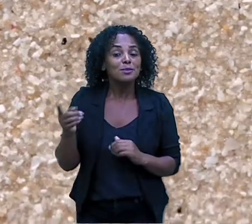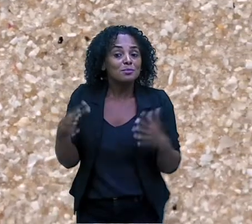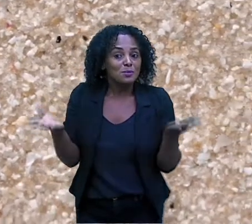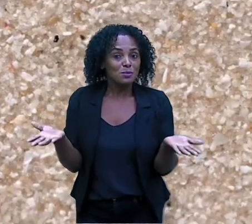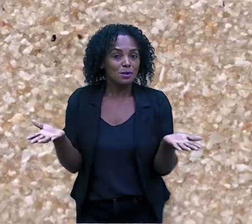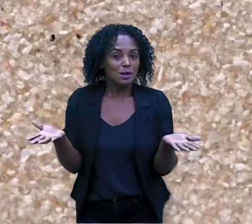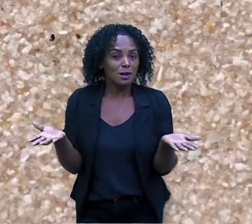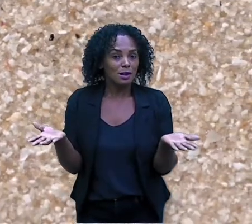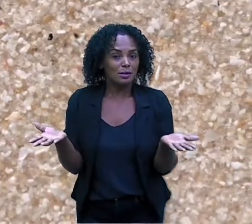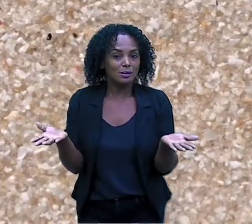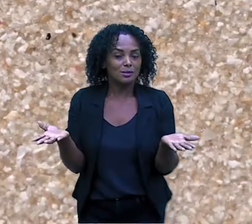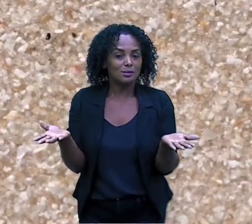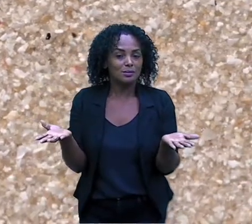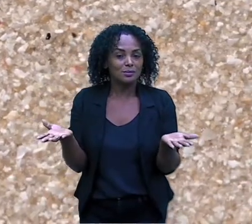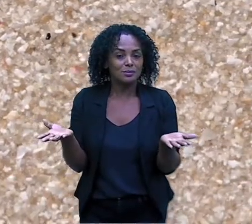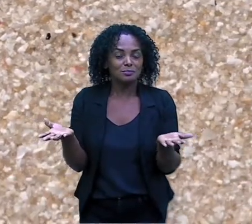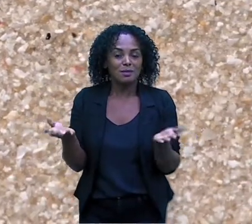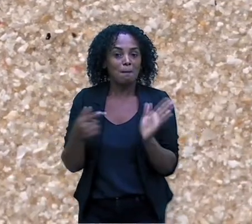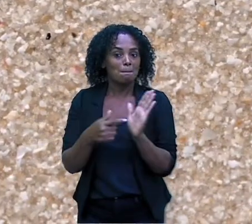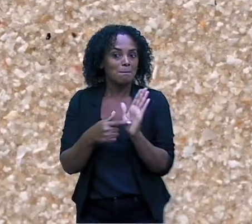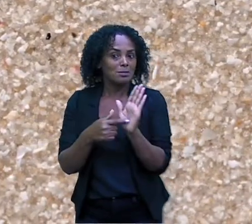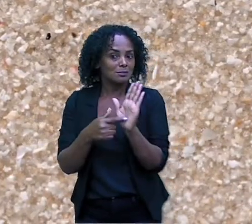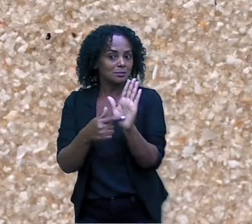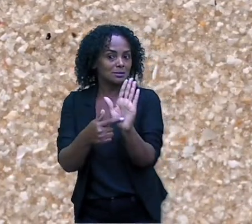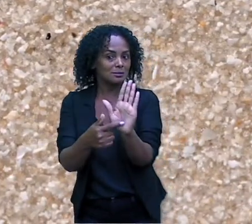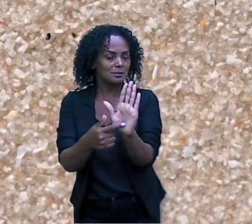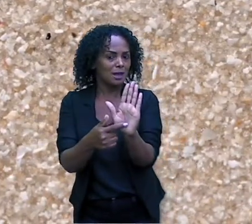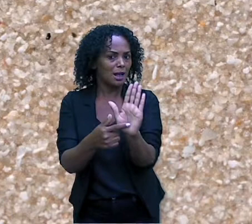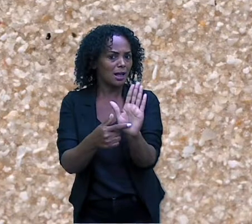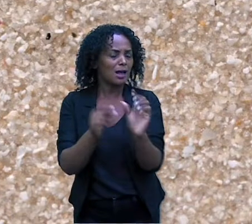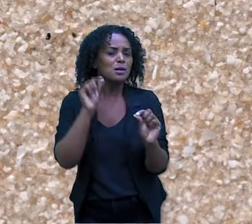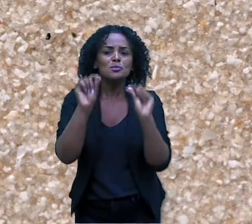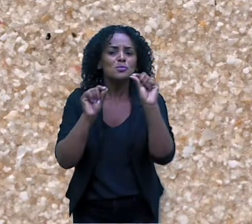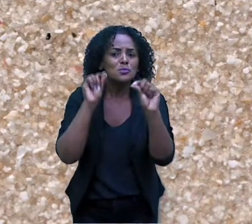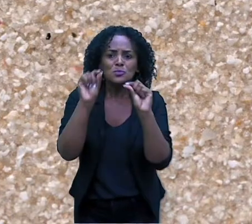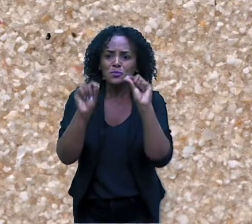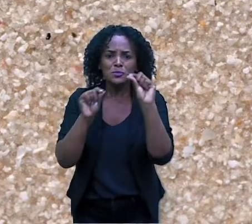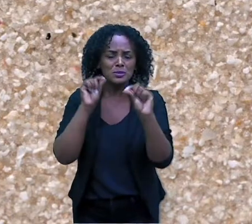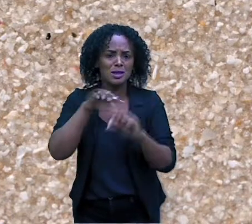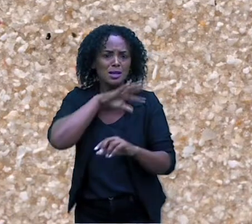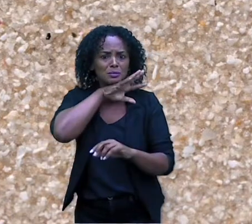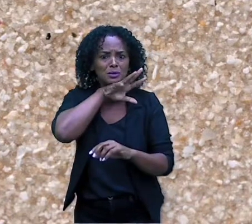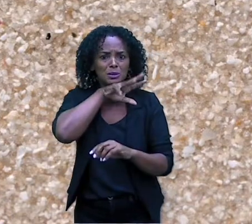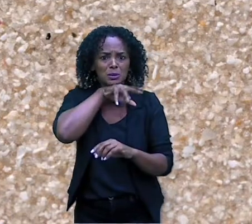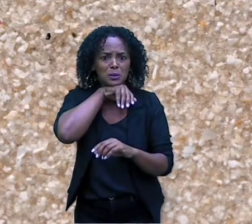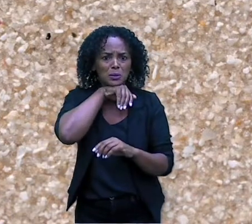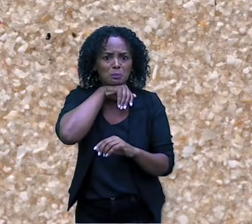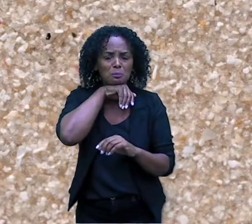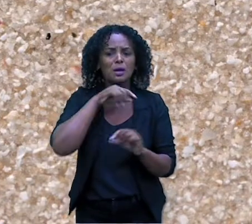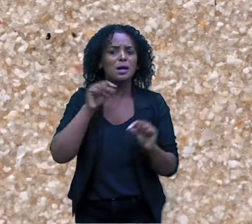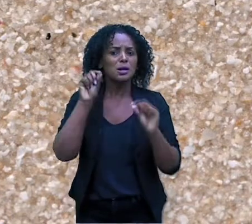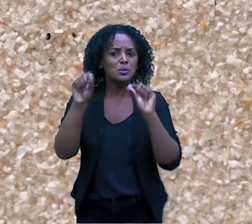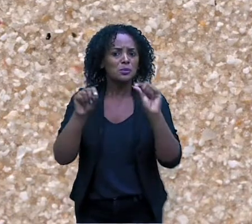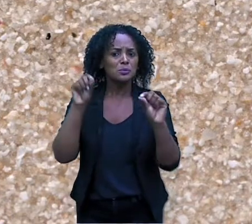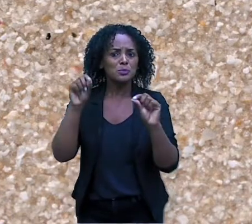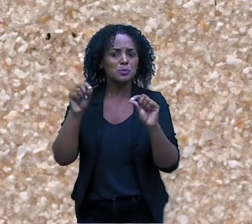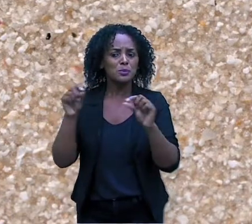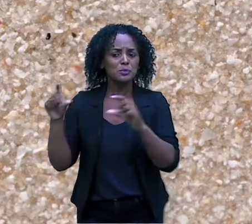Temos aqui, eu vou dar uma afastadinha para vocês verem, ó, vou ficar aqui um pouquinho atrás do César. Temos o crab. O crab é o que,